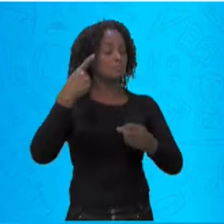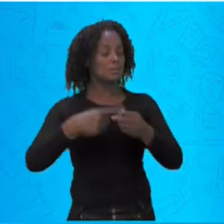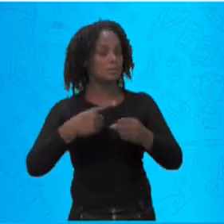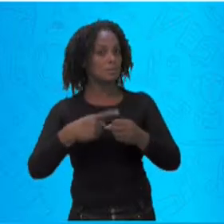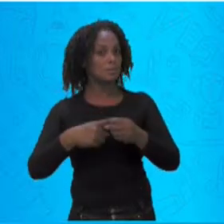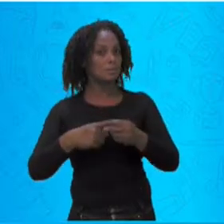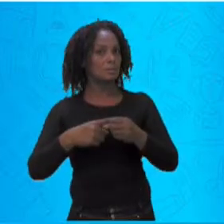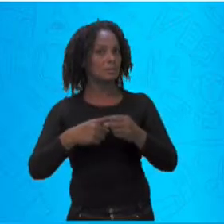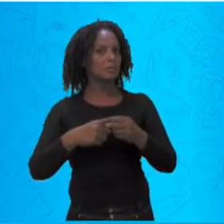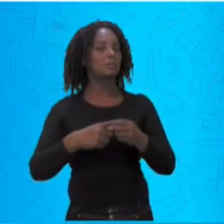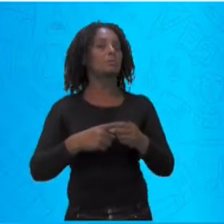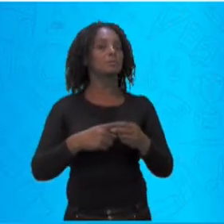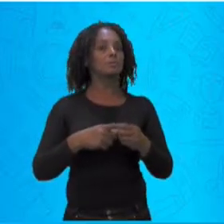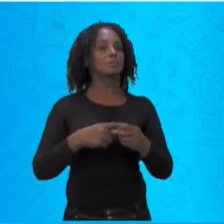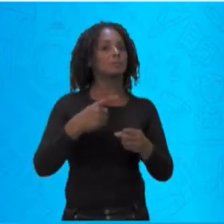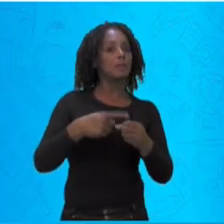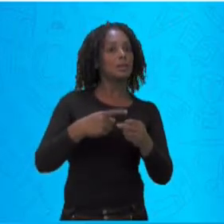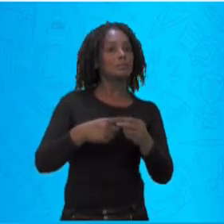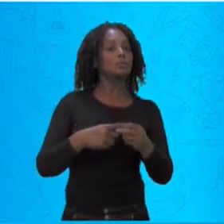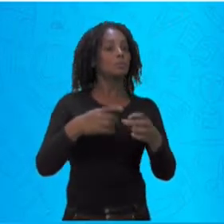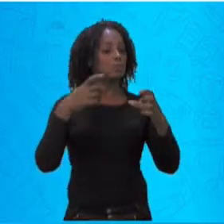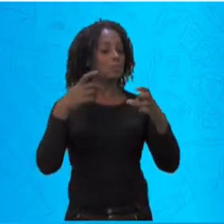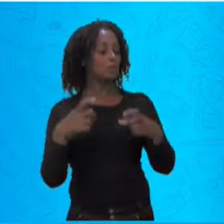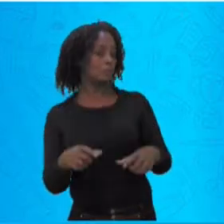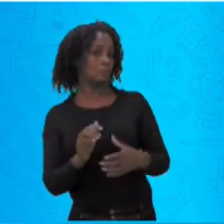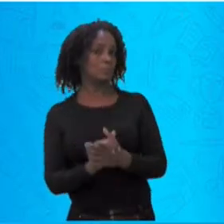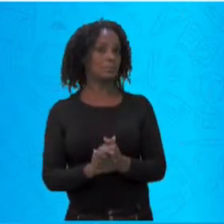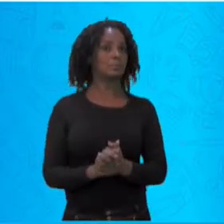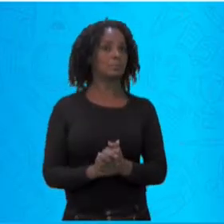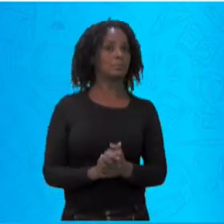cidade onde moramos,